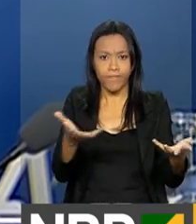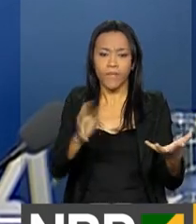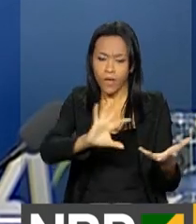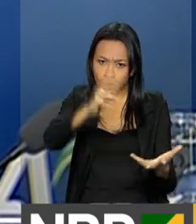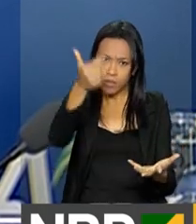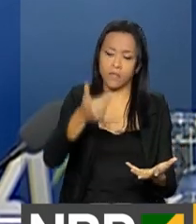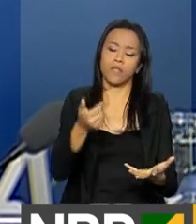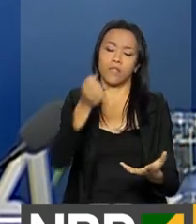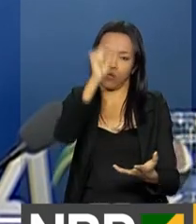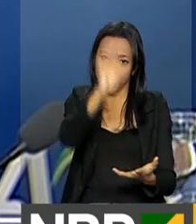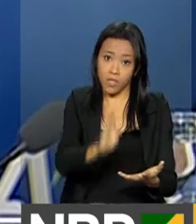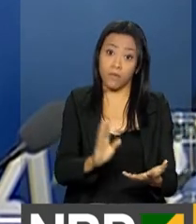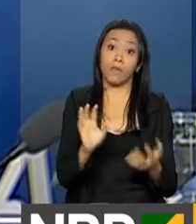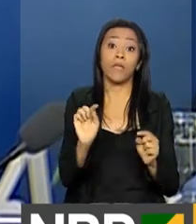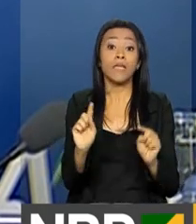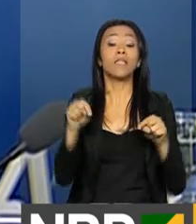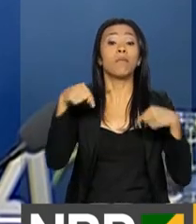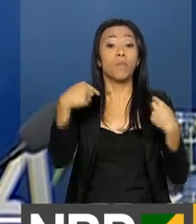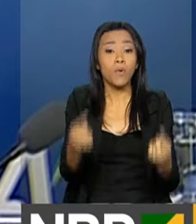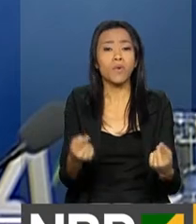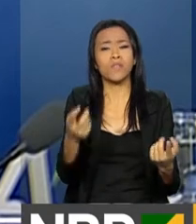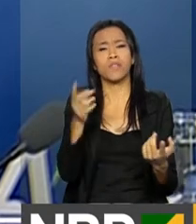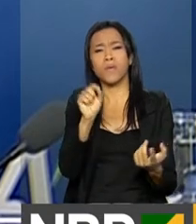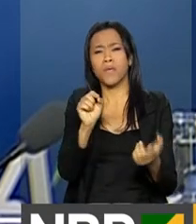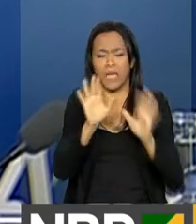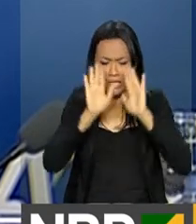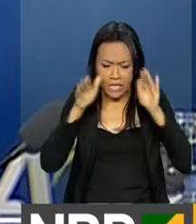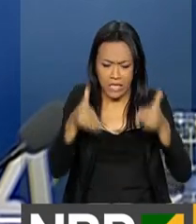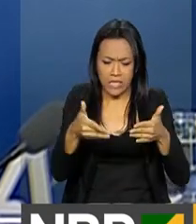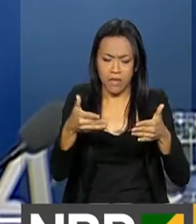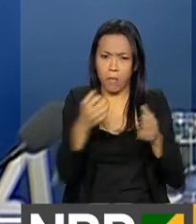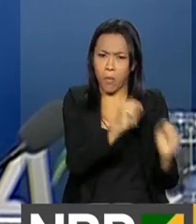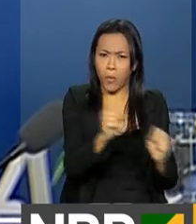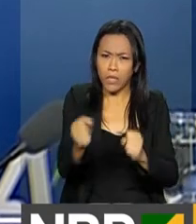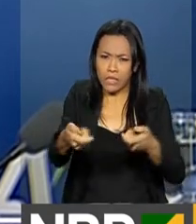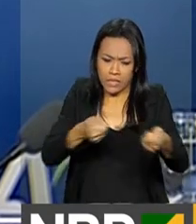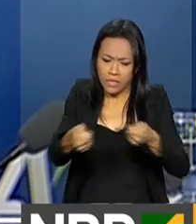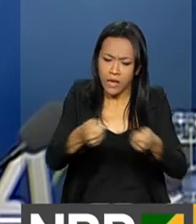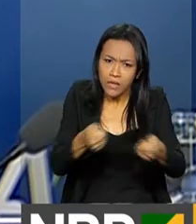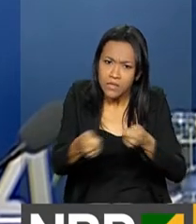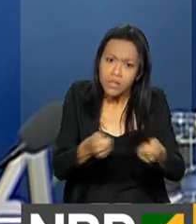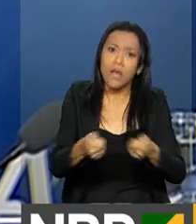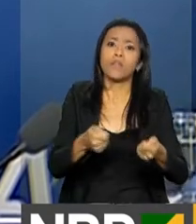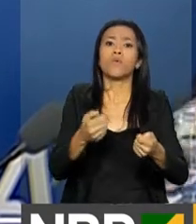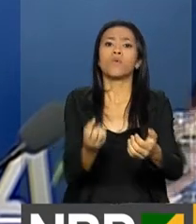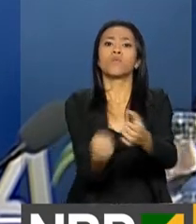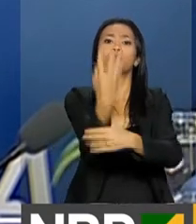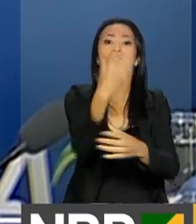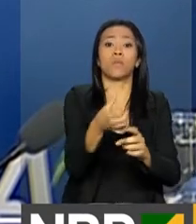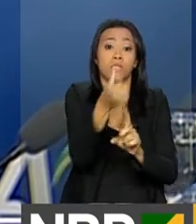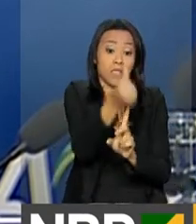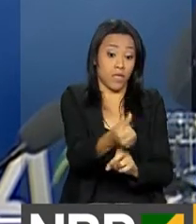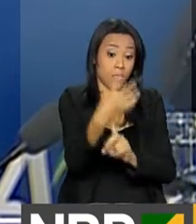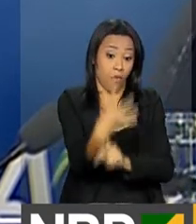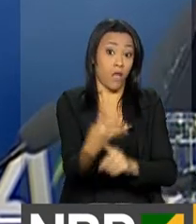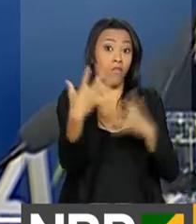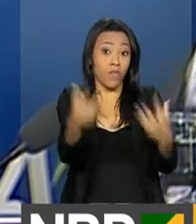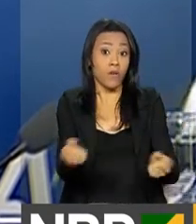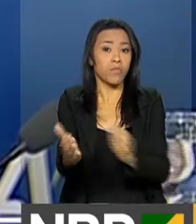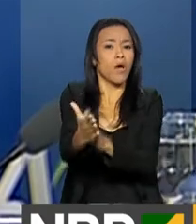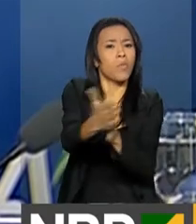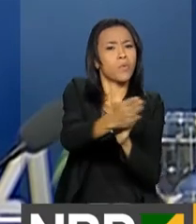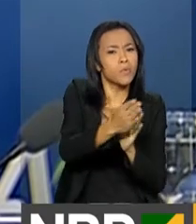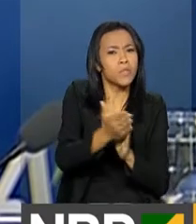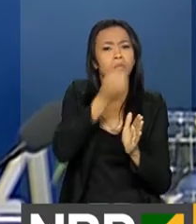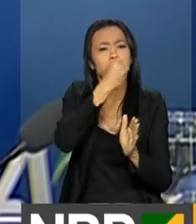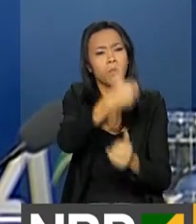Estado brasileiro. E daí, a nossa velha vocação centralizadora deu no movimento 64. Todos aplaudiram o movimento 64,